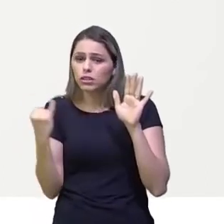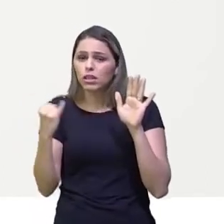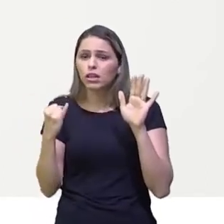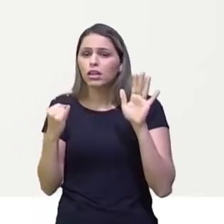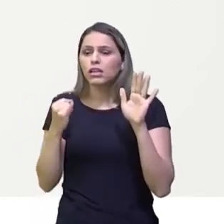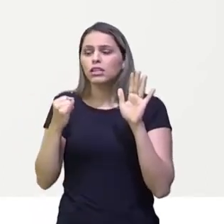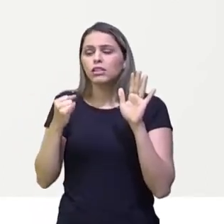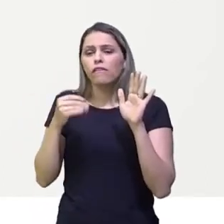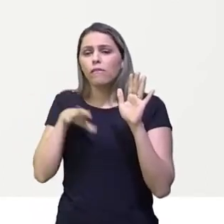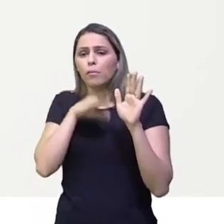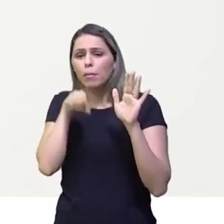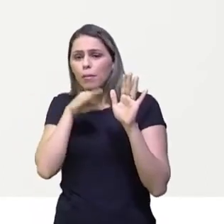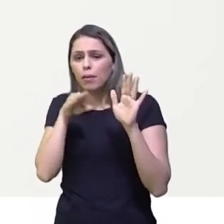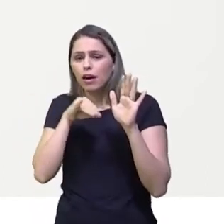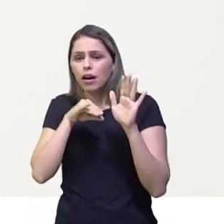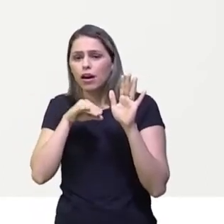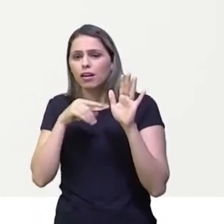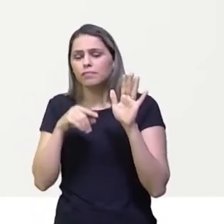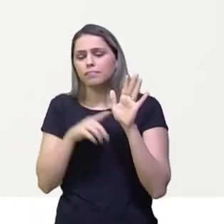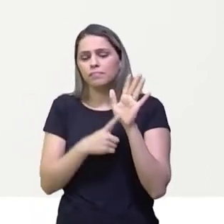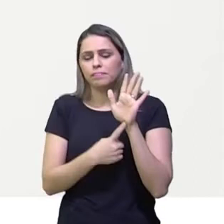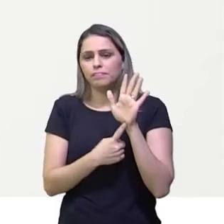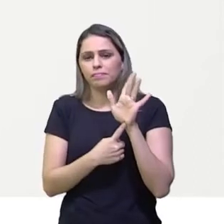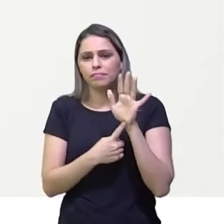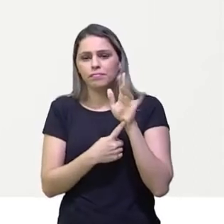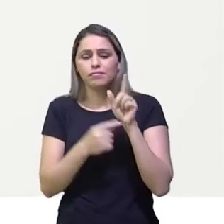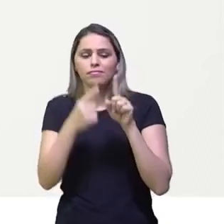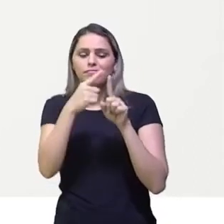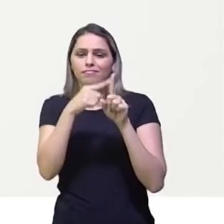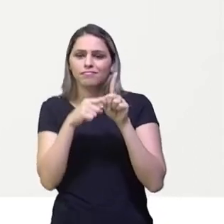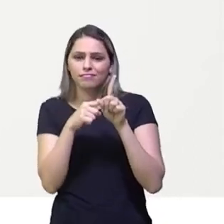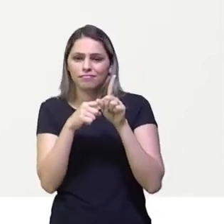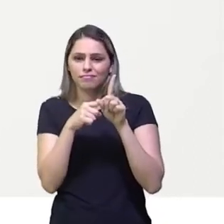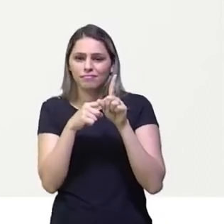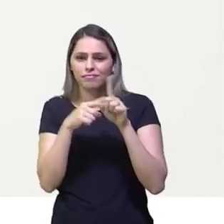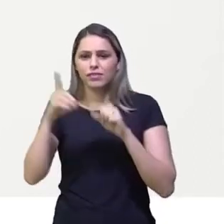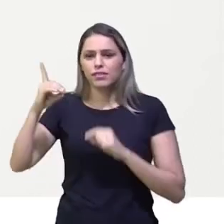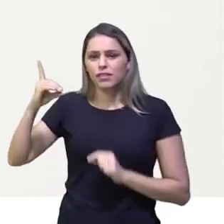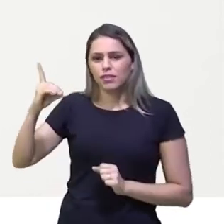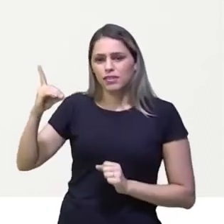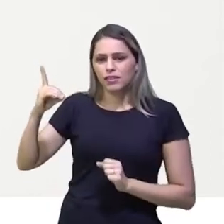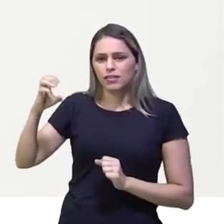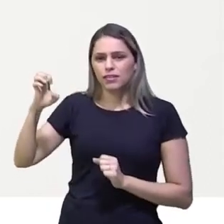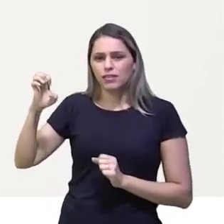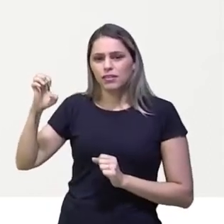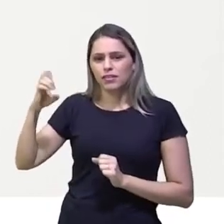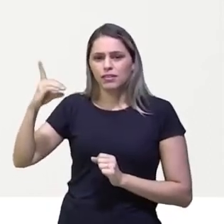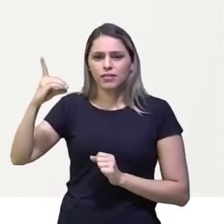automaticamente tenta corrigir aí com você. Dedo, dedo,